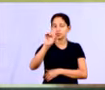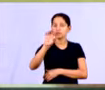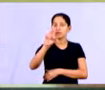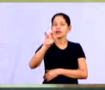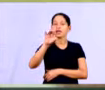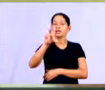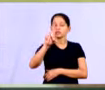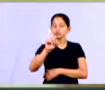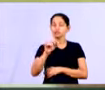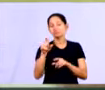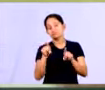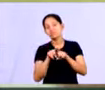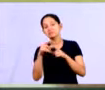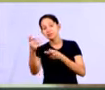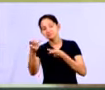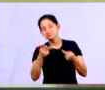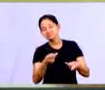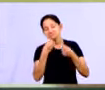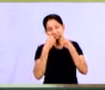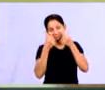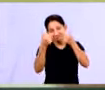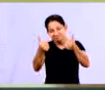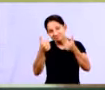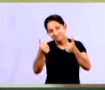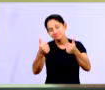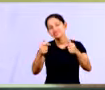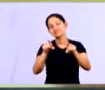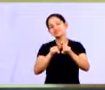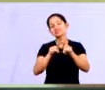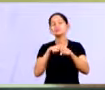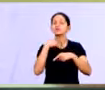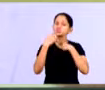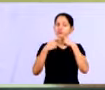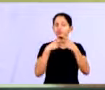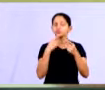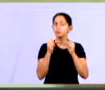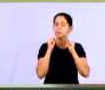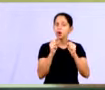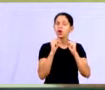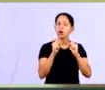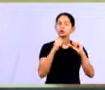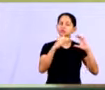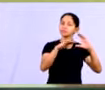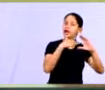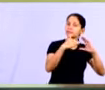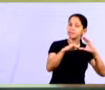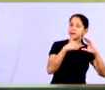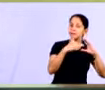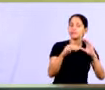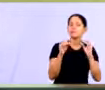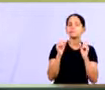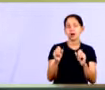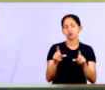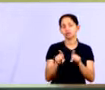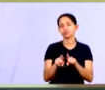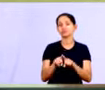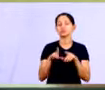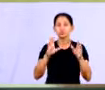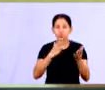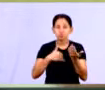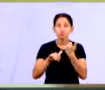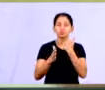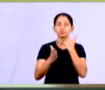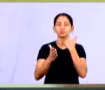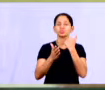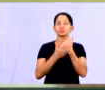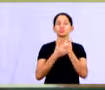todos vocês, sejam bem-vindos, tragam suas dúvidas sobre as questões, vamos construir esse material juntos hoje. Hoje ainda vamos